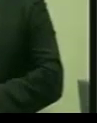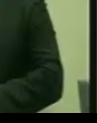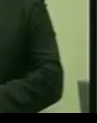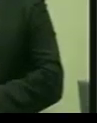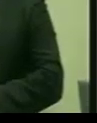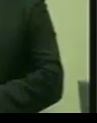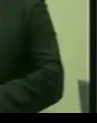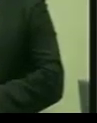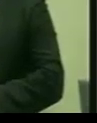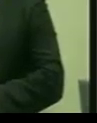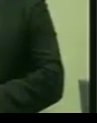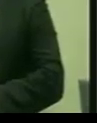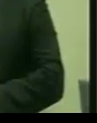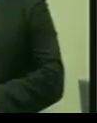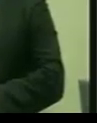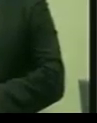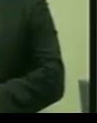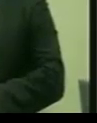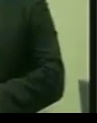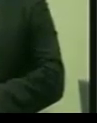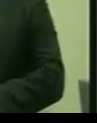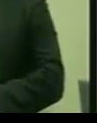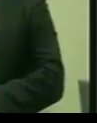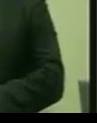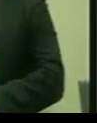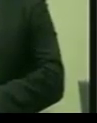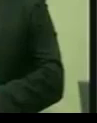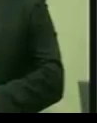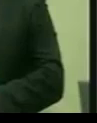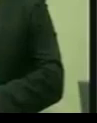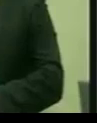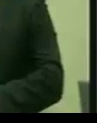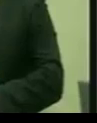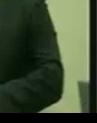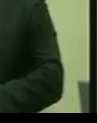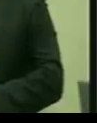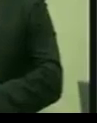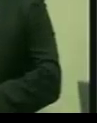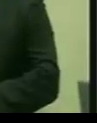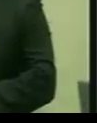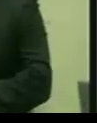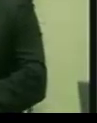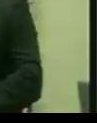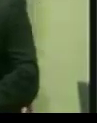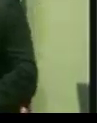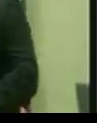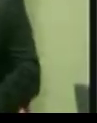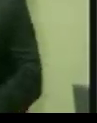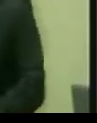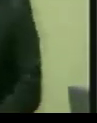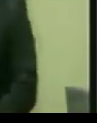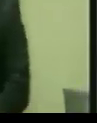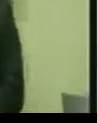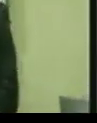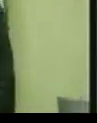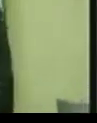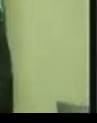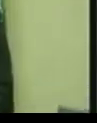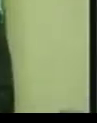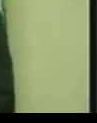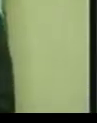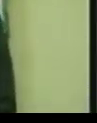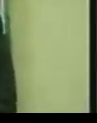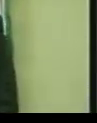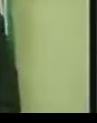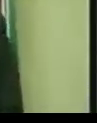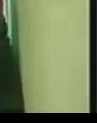reunião, essa sessão aqui de hoje, com a presença do presidente Vanderlei Agostinho. Muito boa noite. Boa noite. Bom, a presença